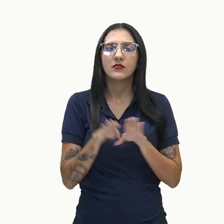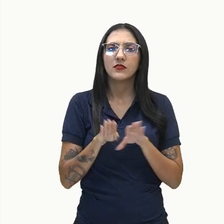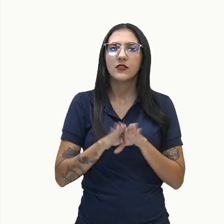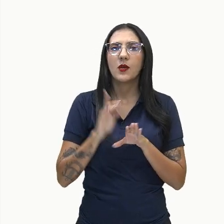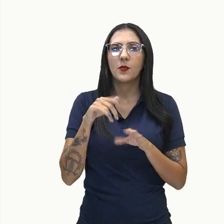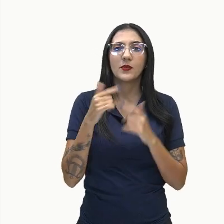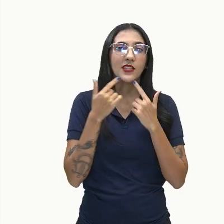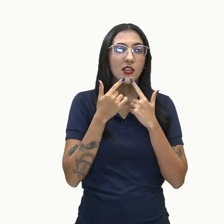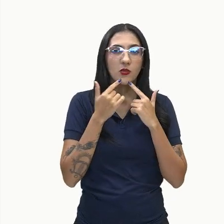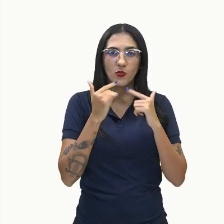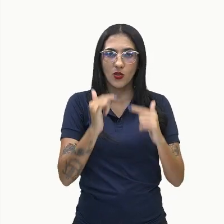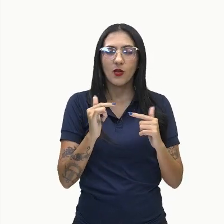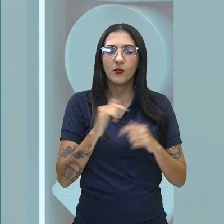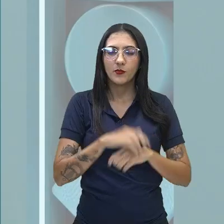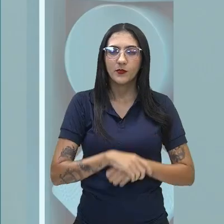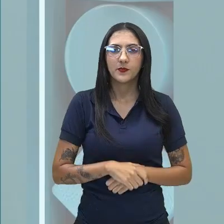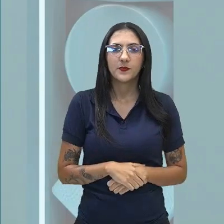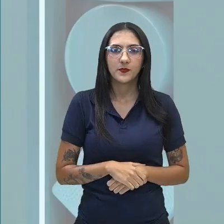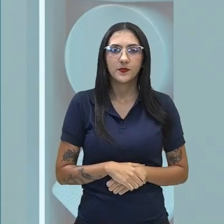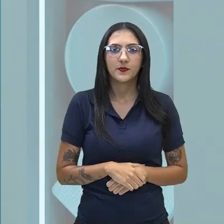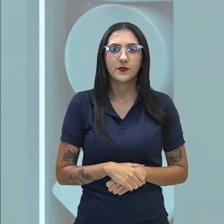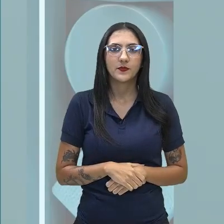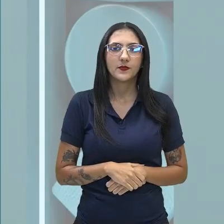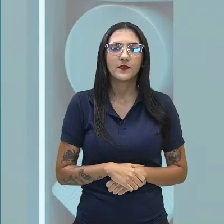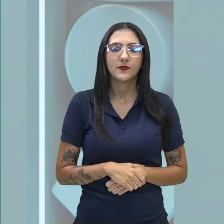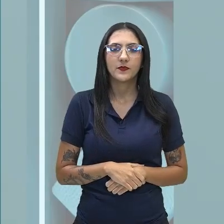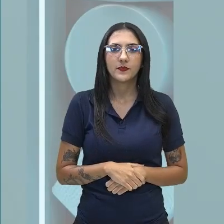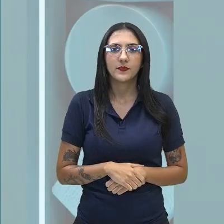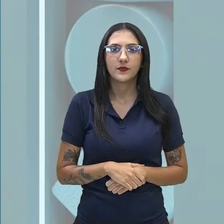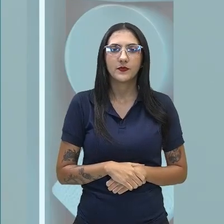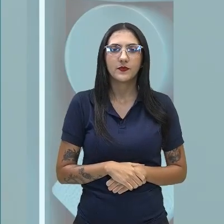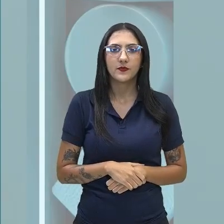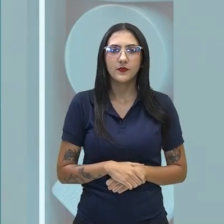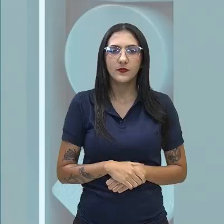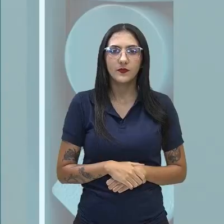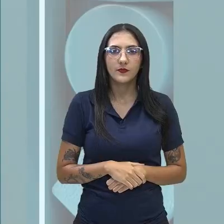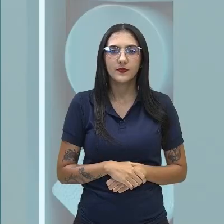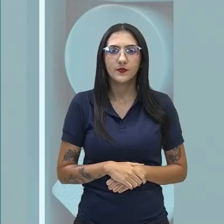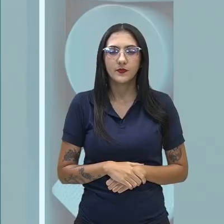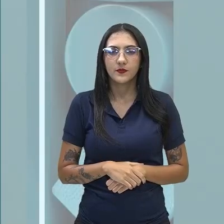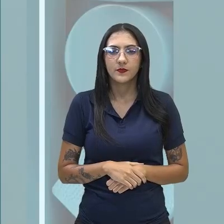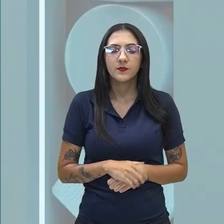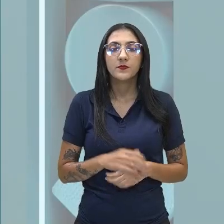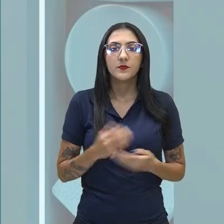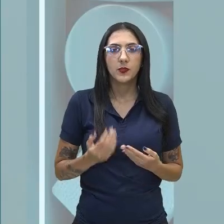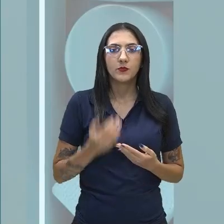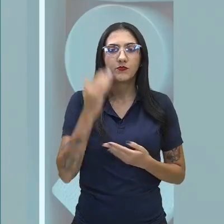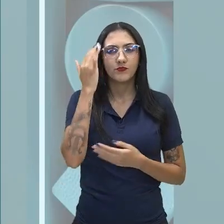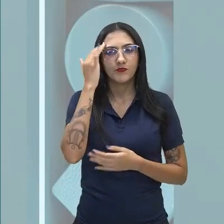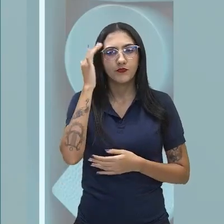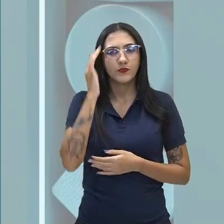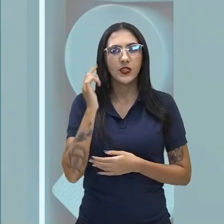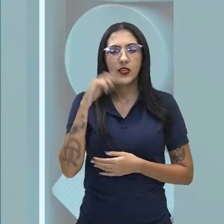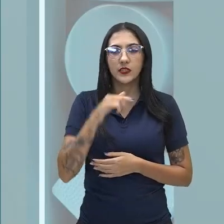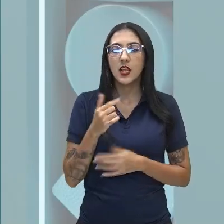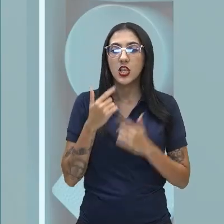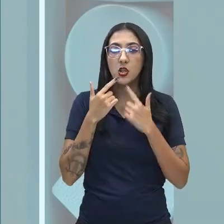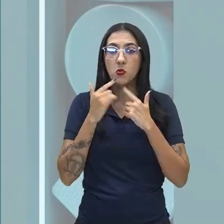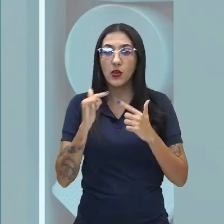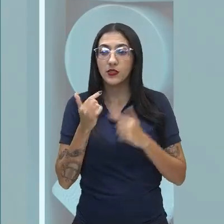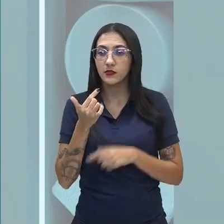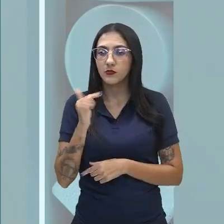linguagem não verbal. Entenda, então, que a linguagem não verbal, ela é